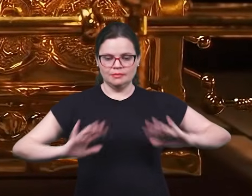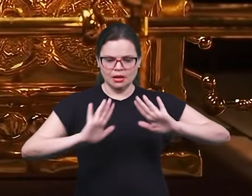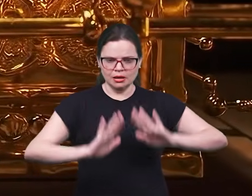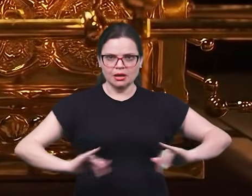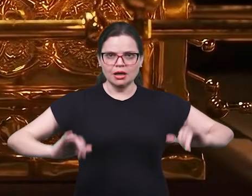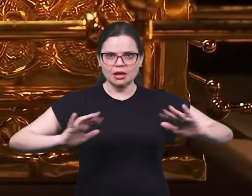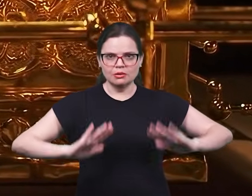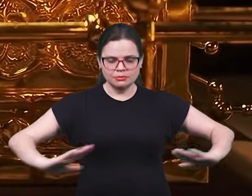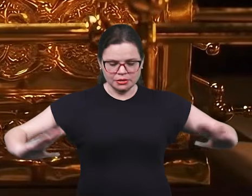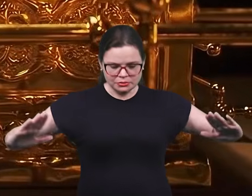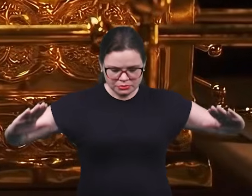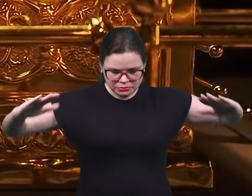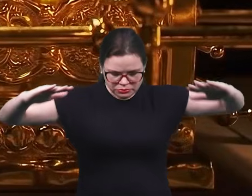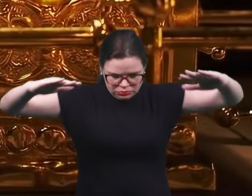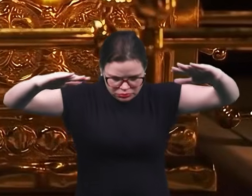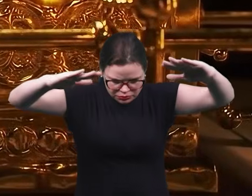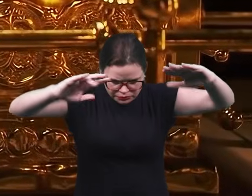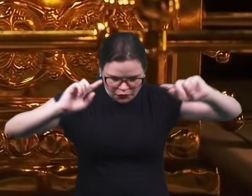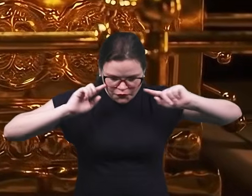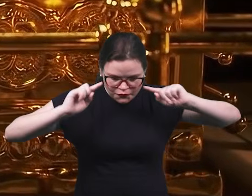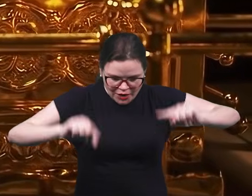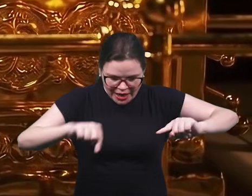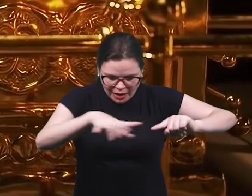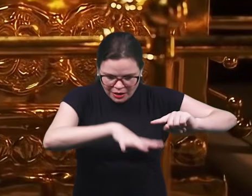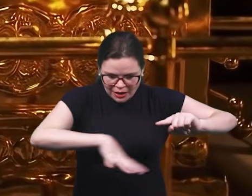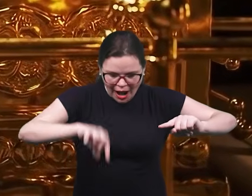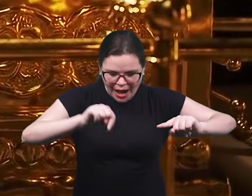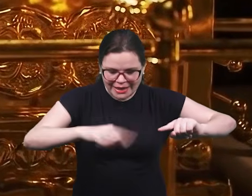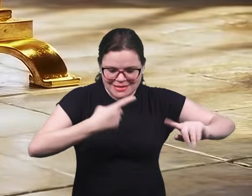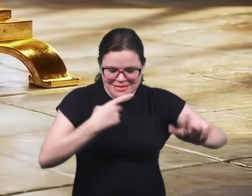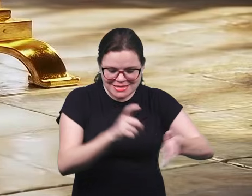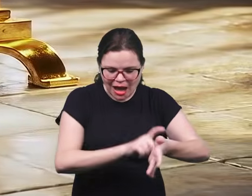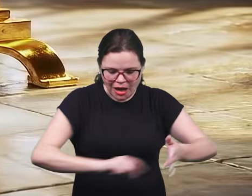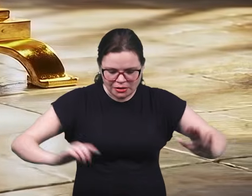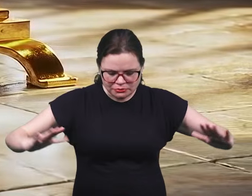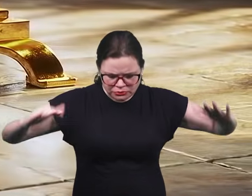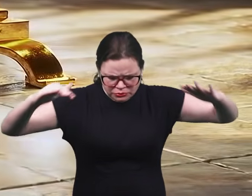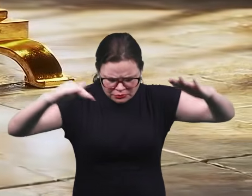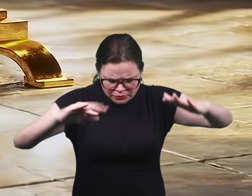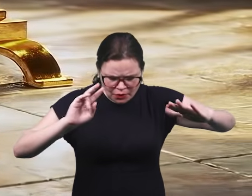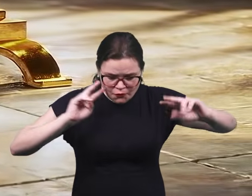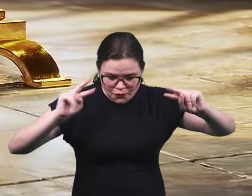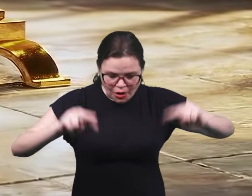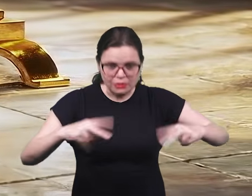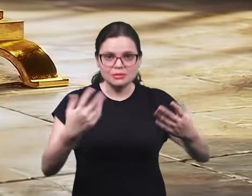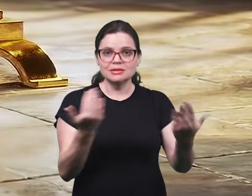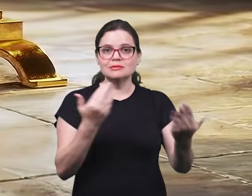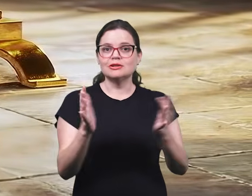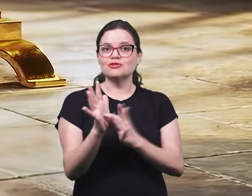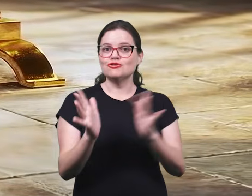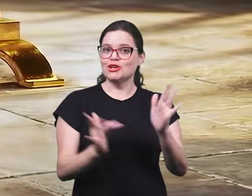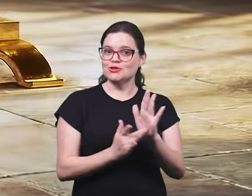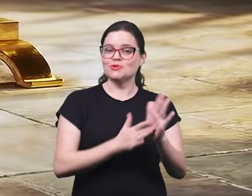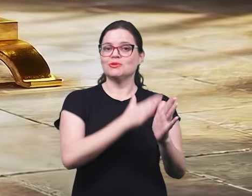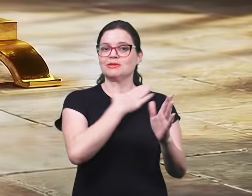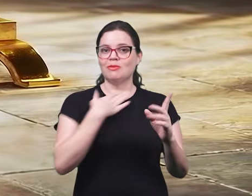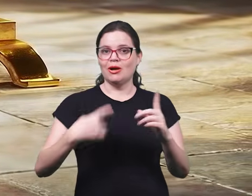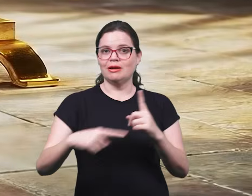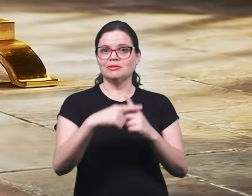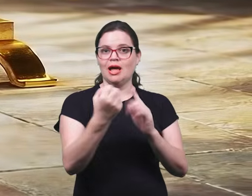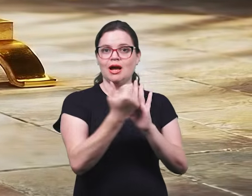ali olhando para o sangue, a justiça, a santidade de Deus em Jesus, aquele